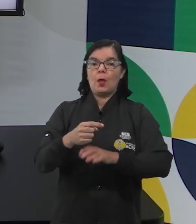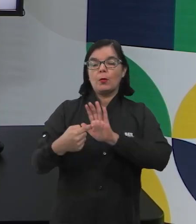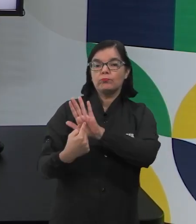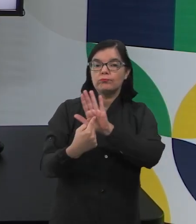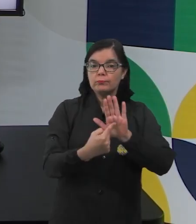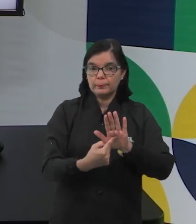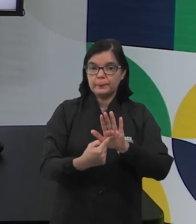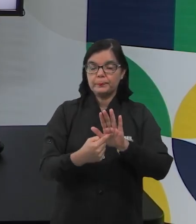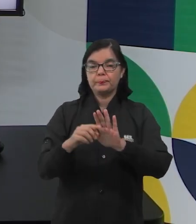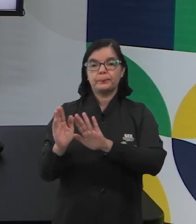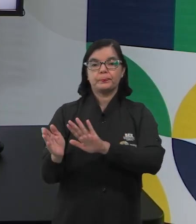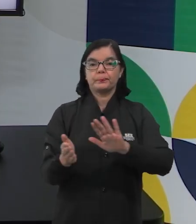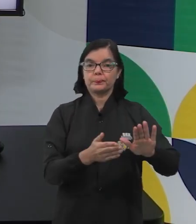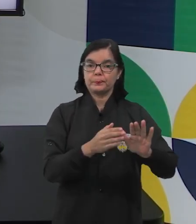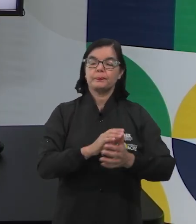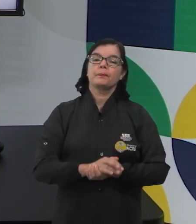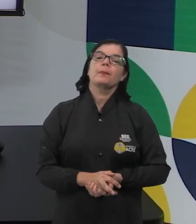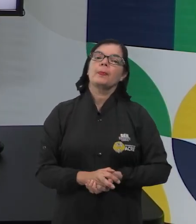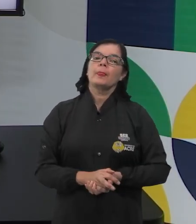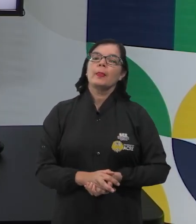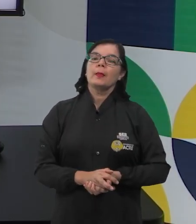expositiva. Bora para a próxima questão?